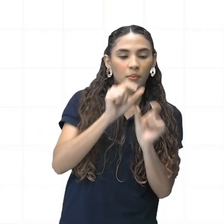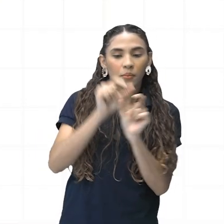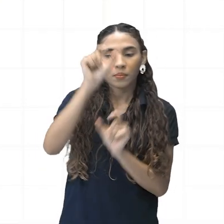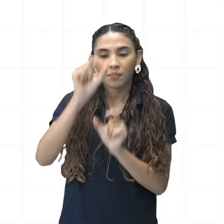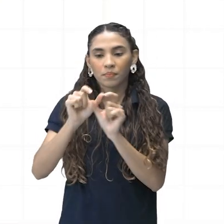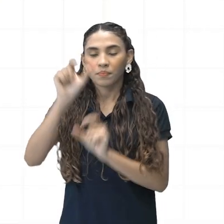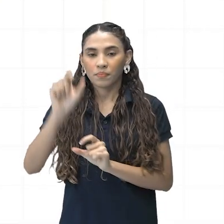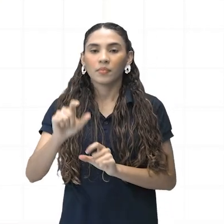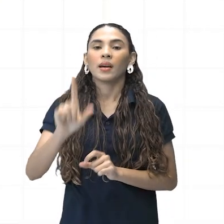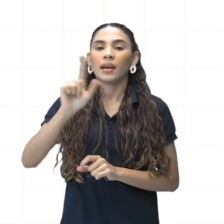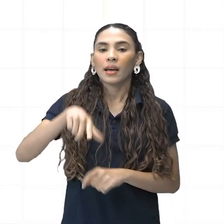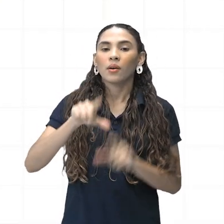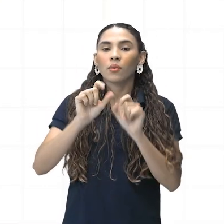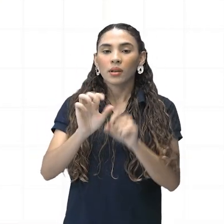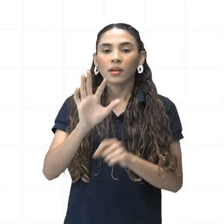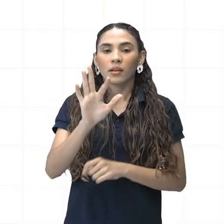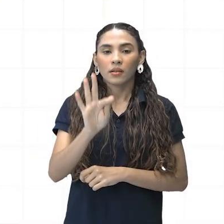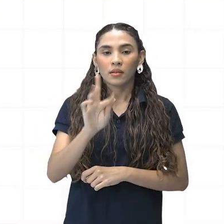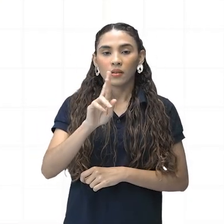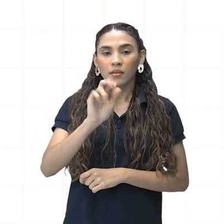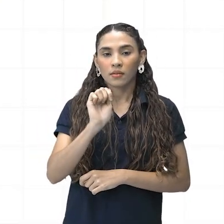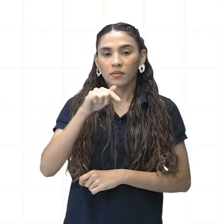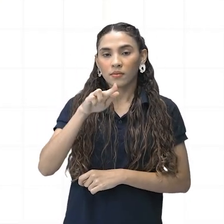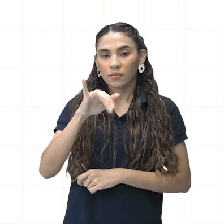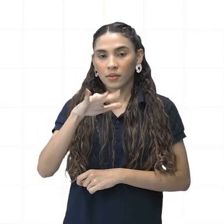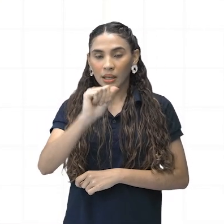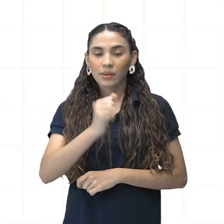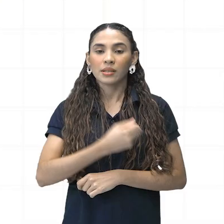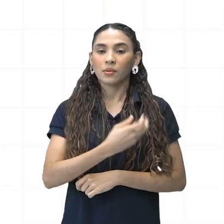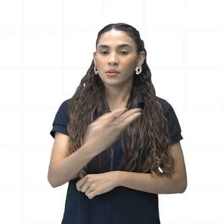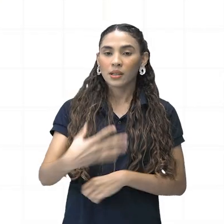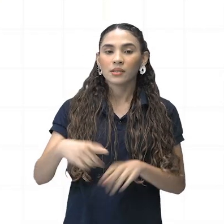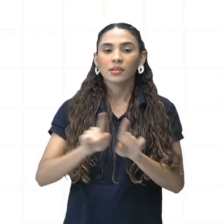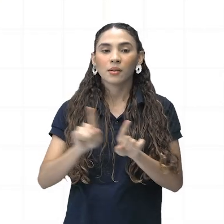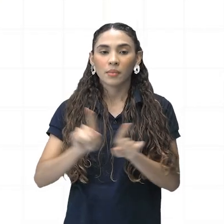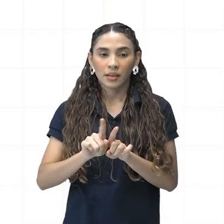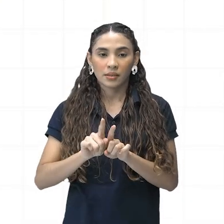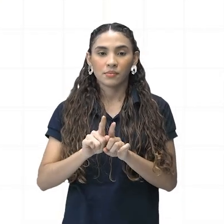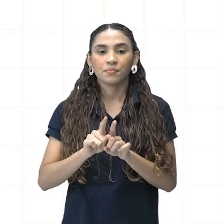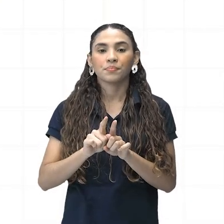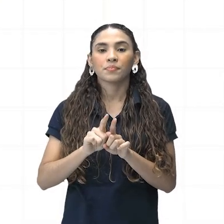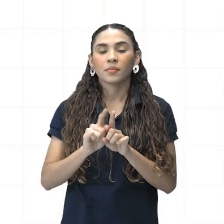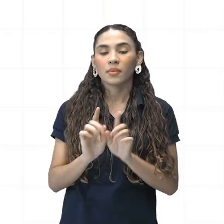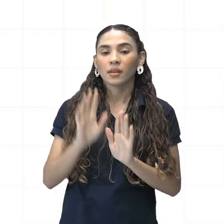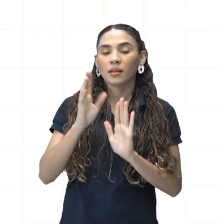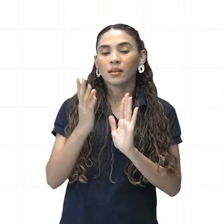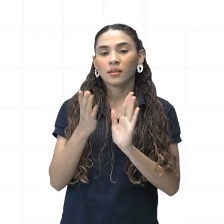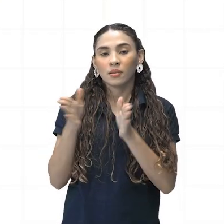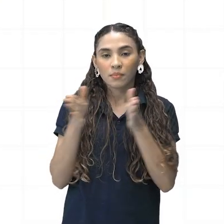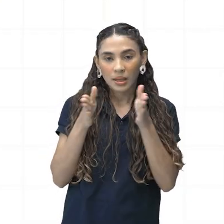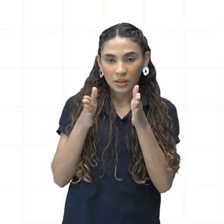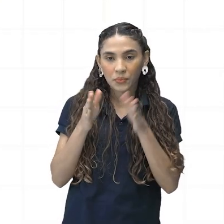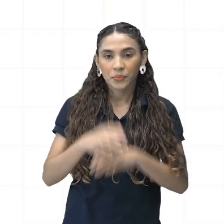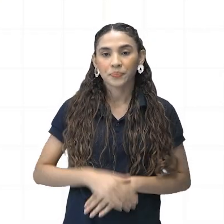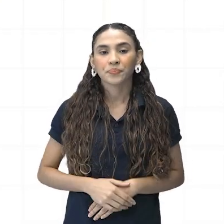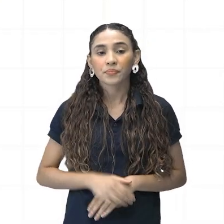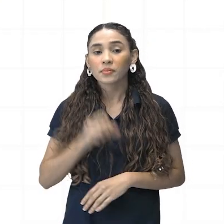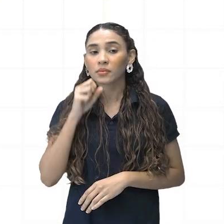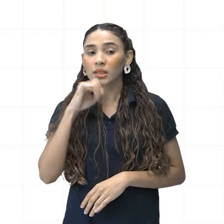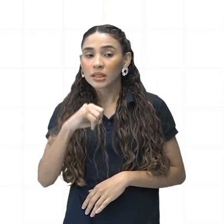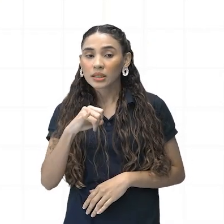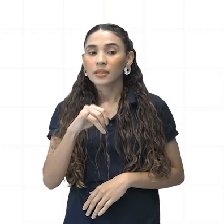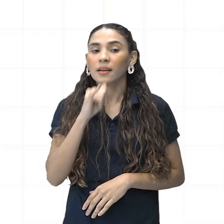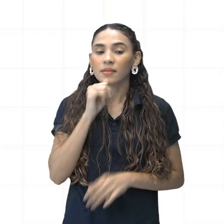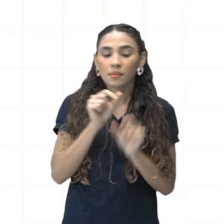uma frequência, ou seja, uma quantidade de dados dentro de um determinado intervalo. Quanto maior